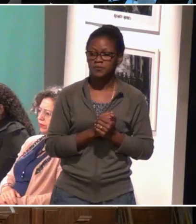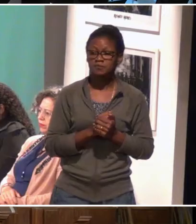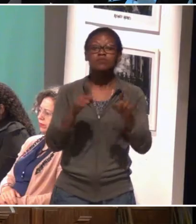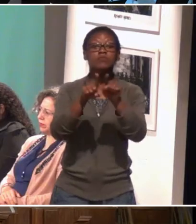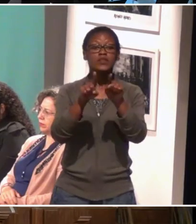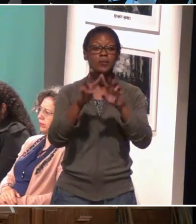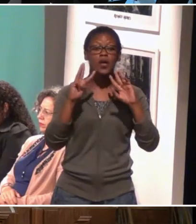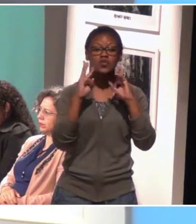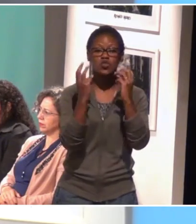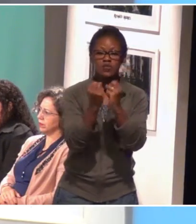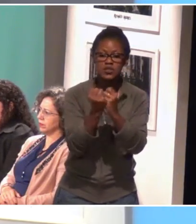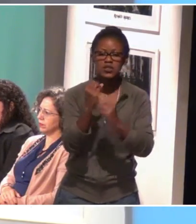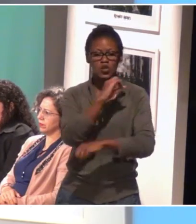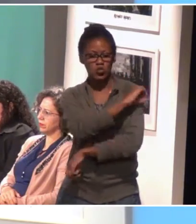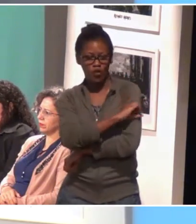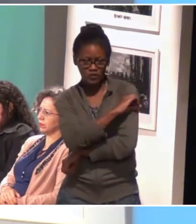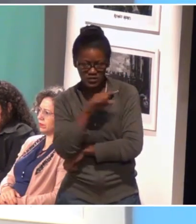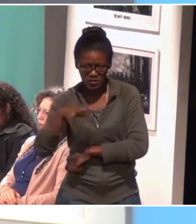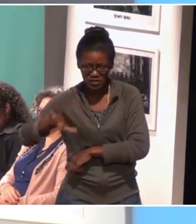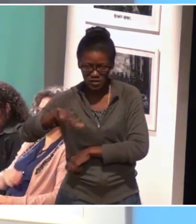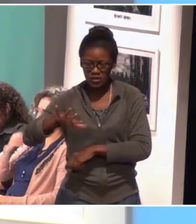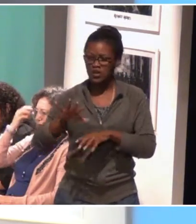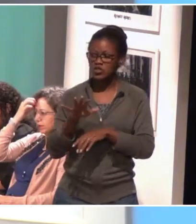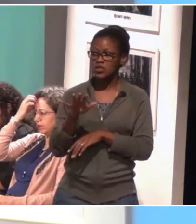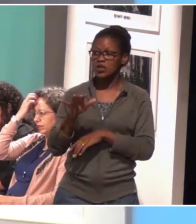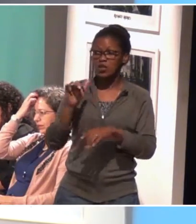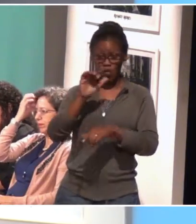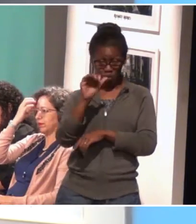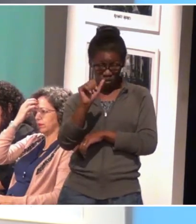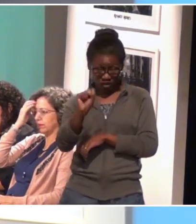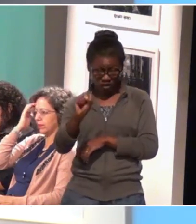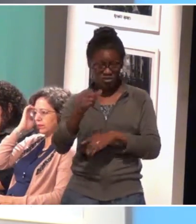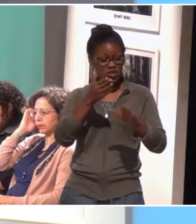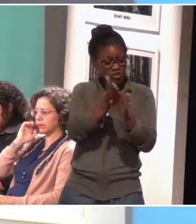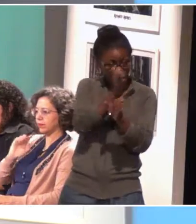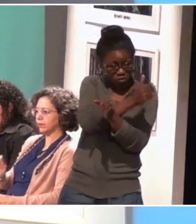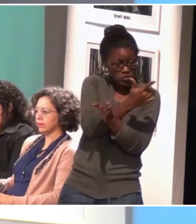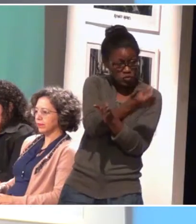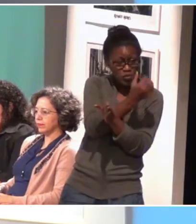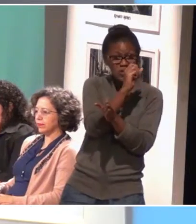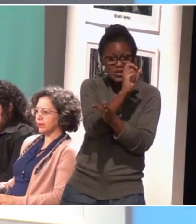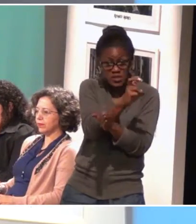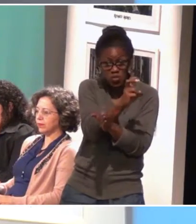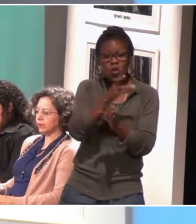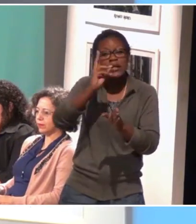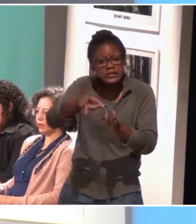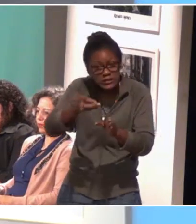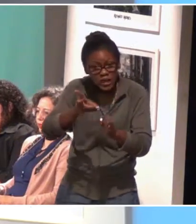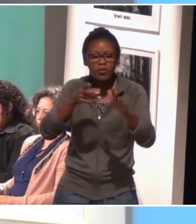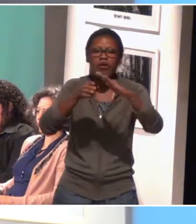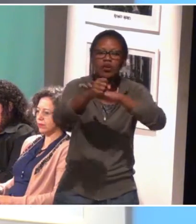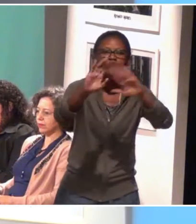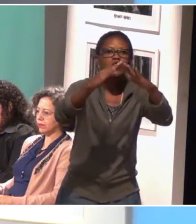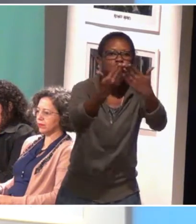oficinas. A oficina é um trabalho do CAIS desde o início, lá em 2005. Ele atende as escolas que têm alunos surdos.